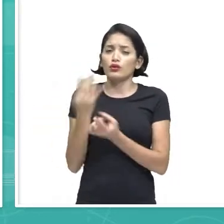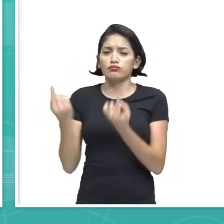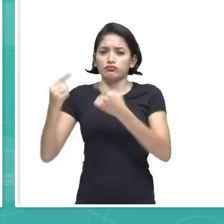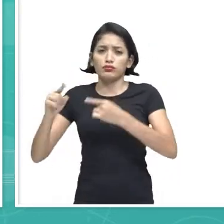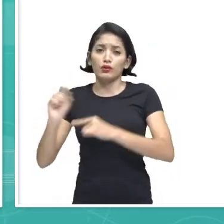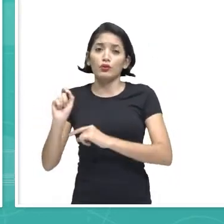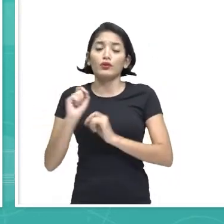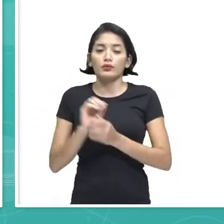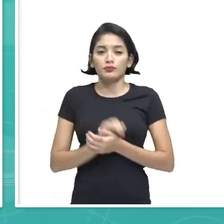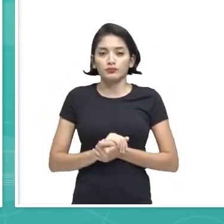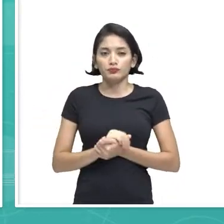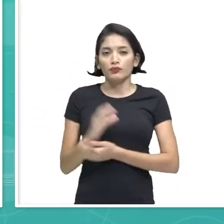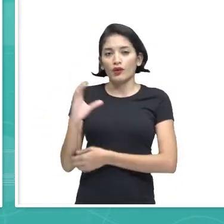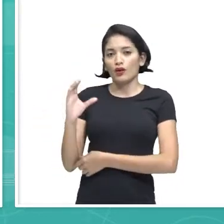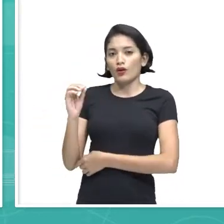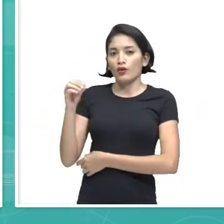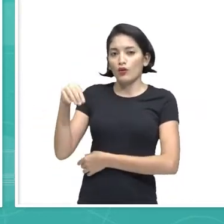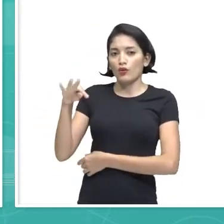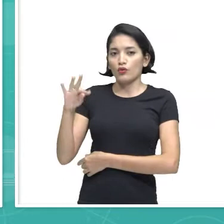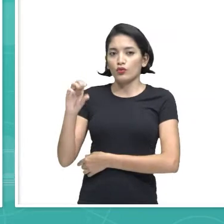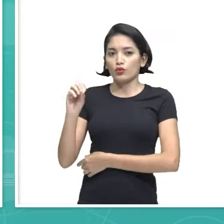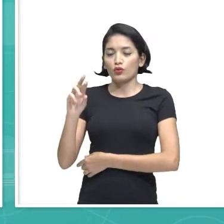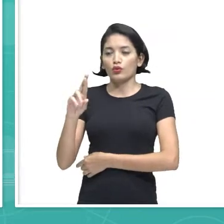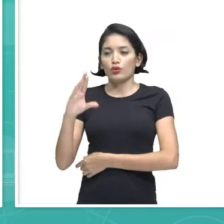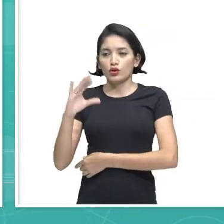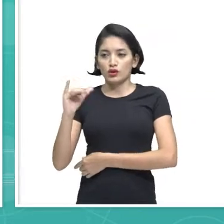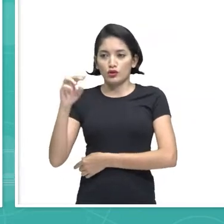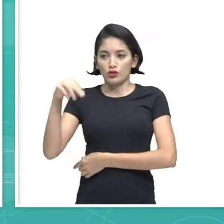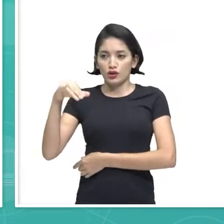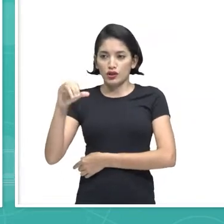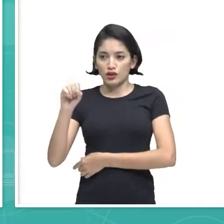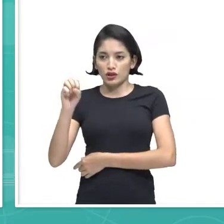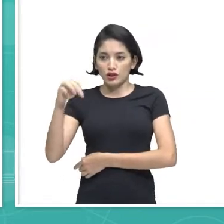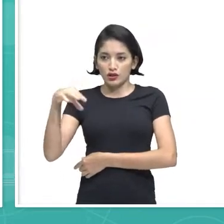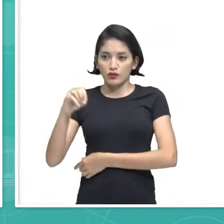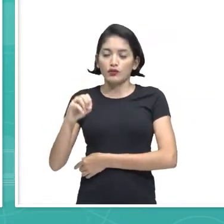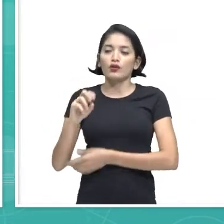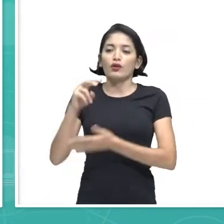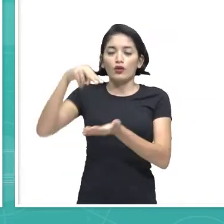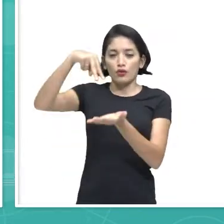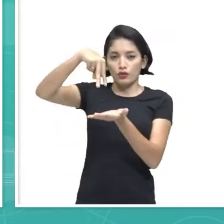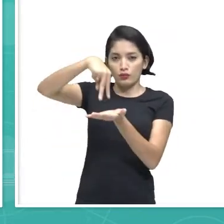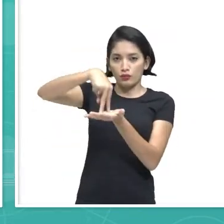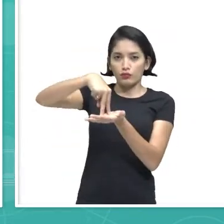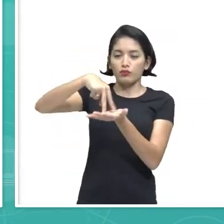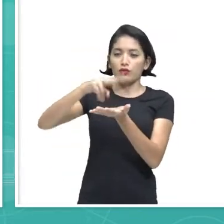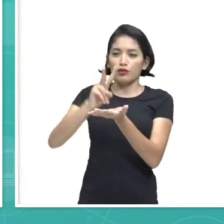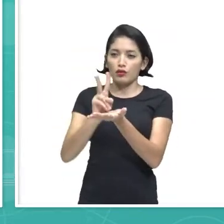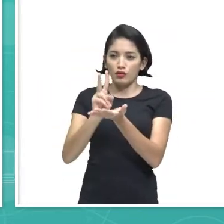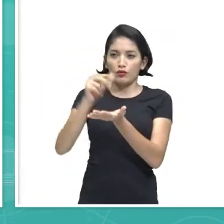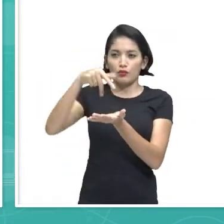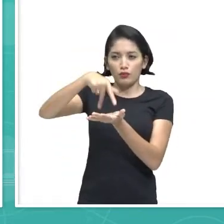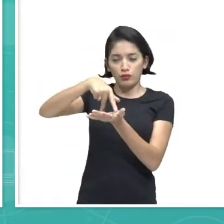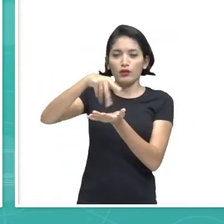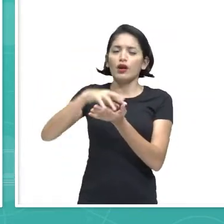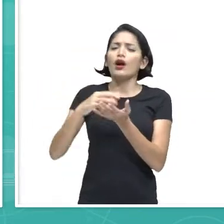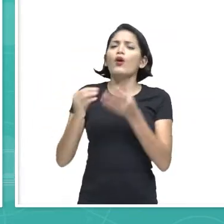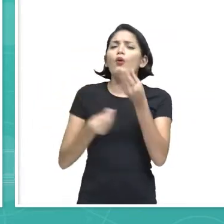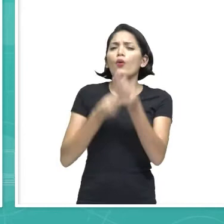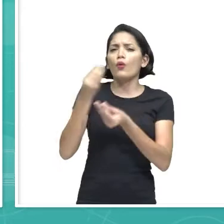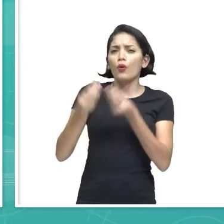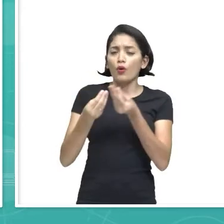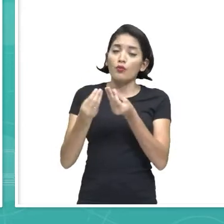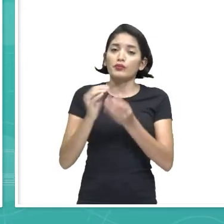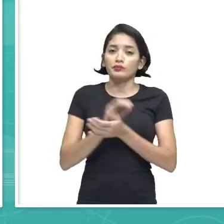é o contorcionismo. Vocês já ouviram falar? Normalmente, esse tipo de ginástica, ele é encontrado onde?